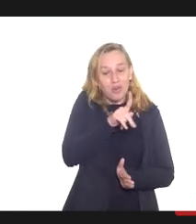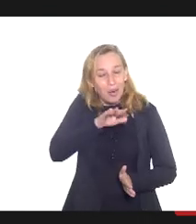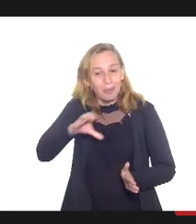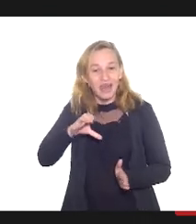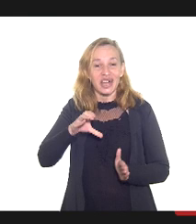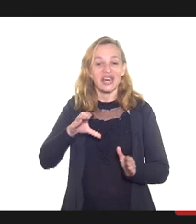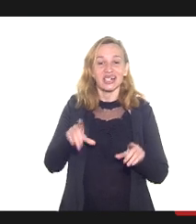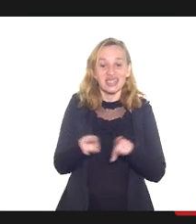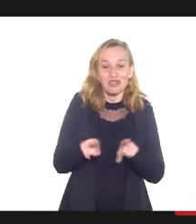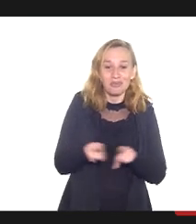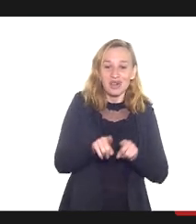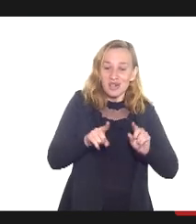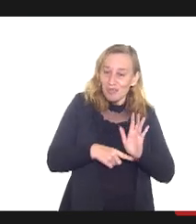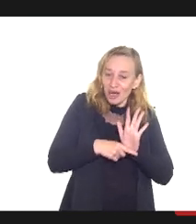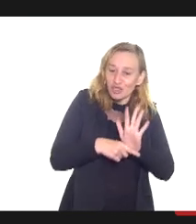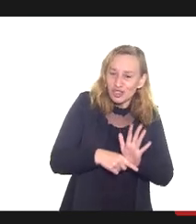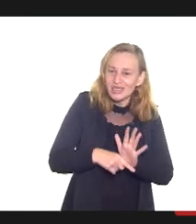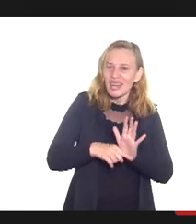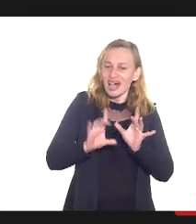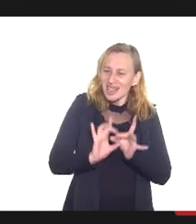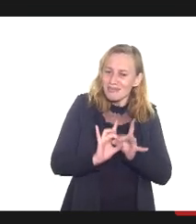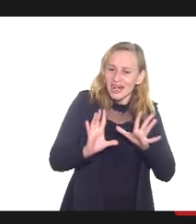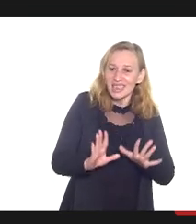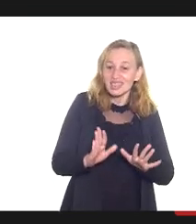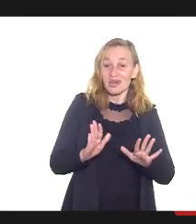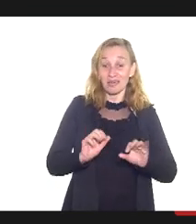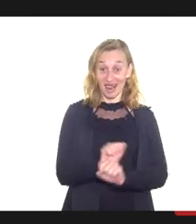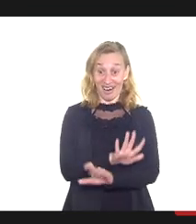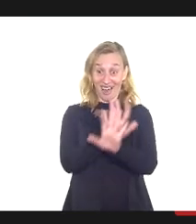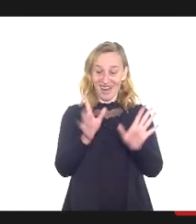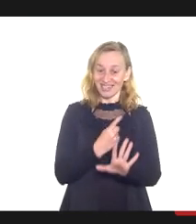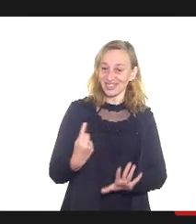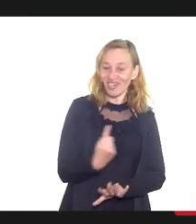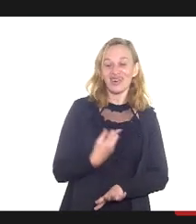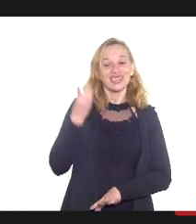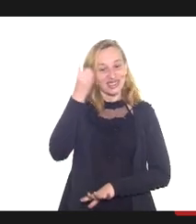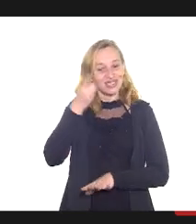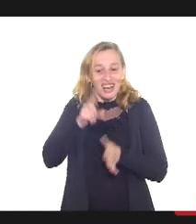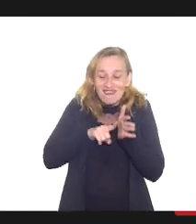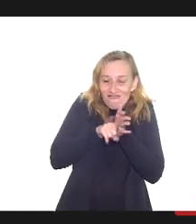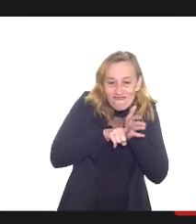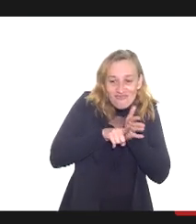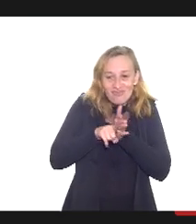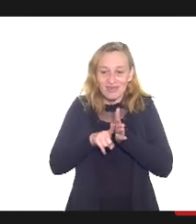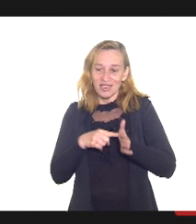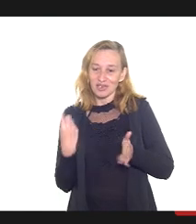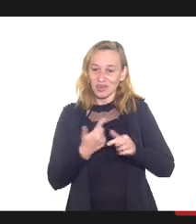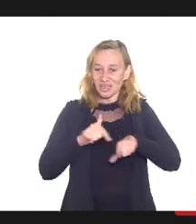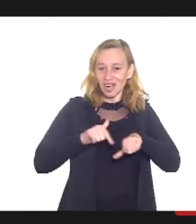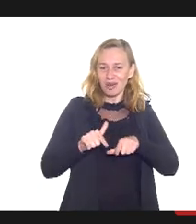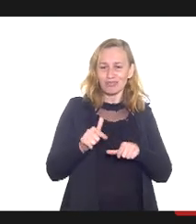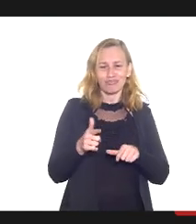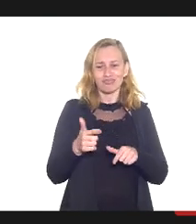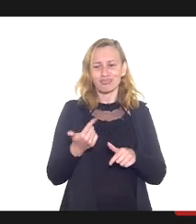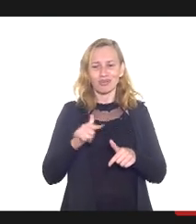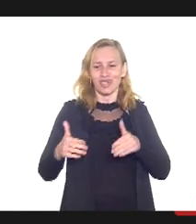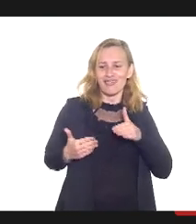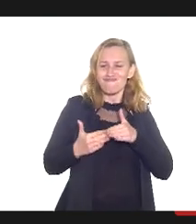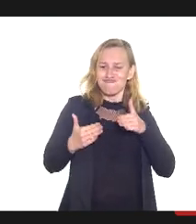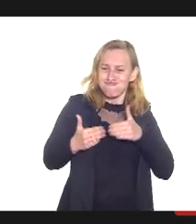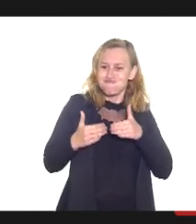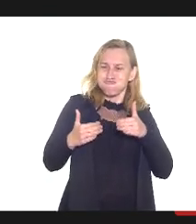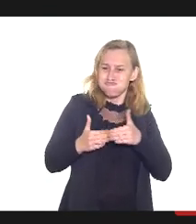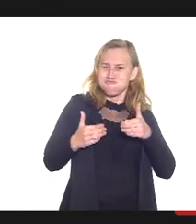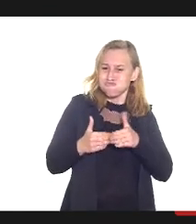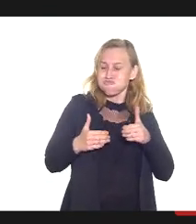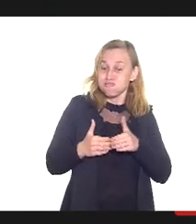também para dar mais autonomia, para deixar mais claro a nossa fiscalização e não ter tanta burocracia, às vezes, numa entrada.